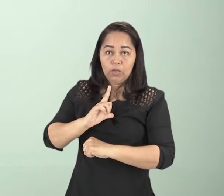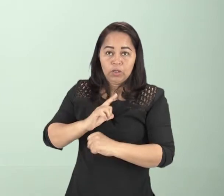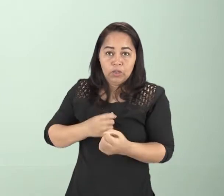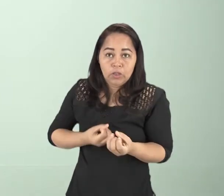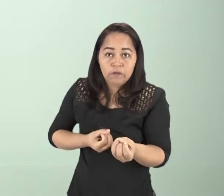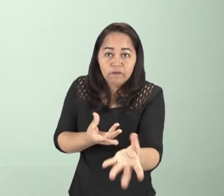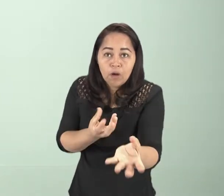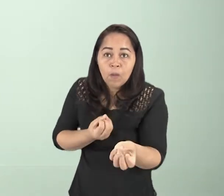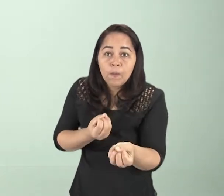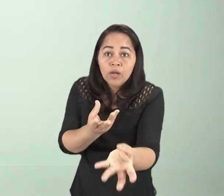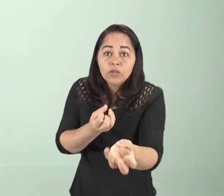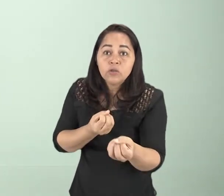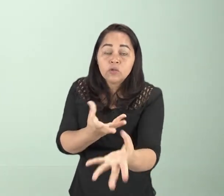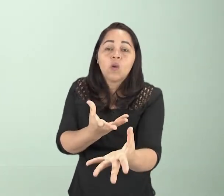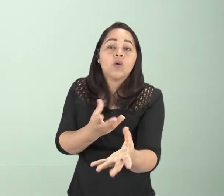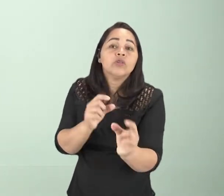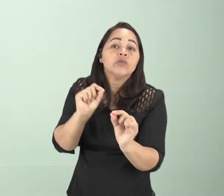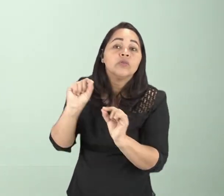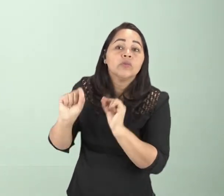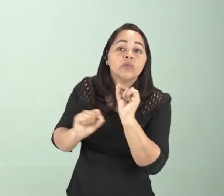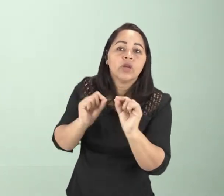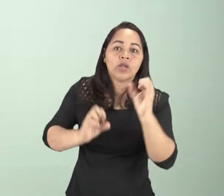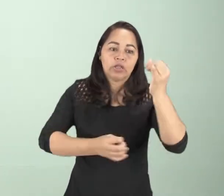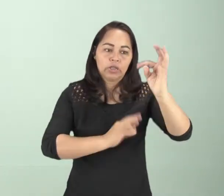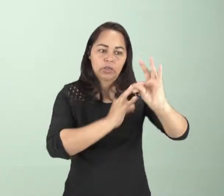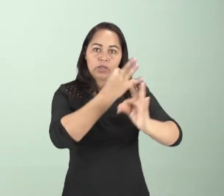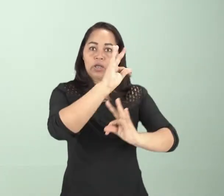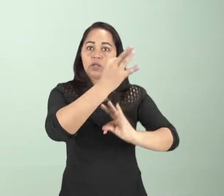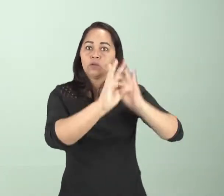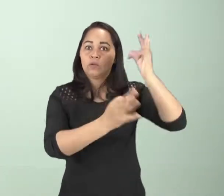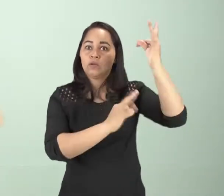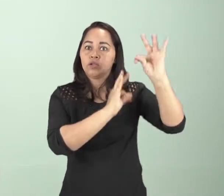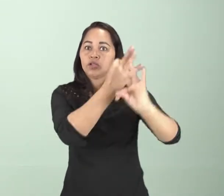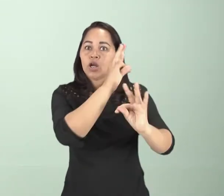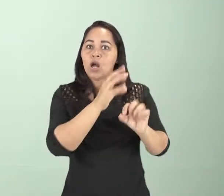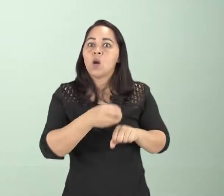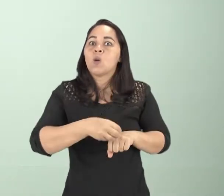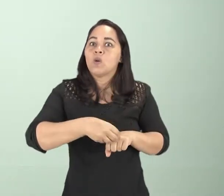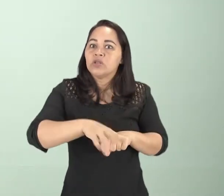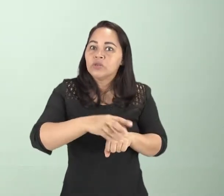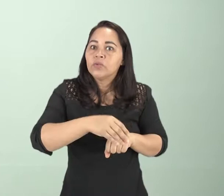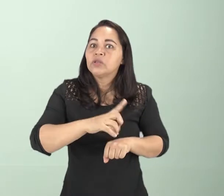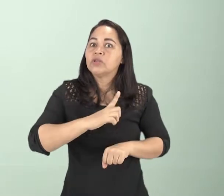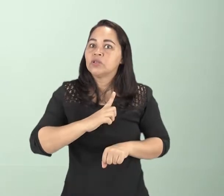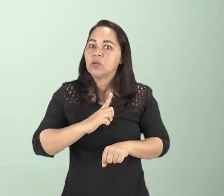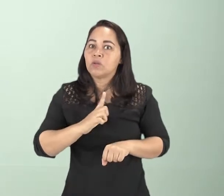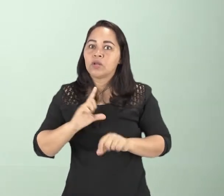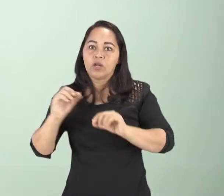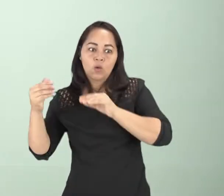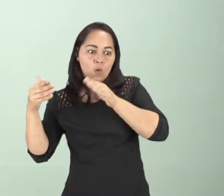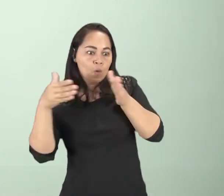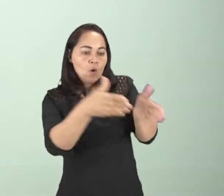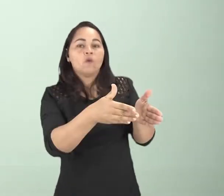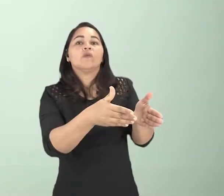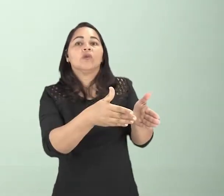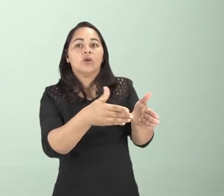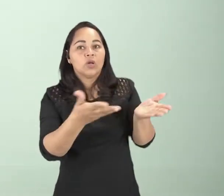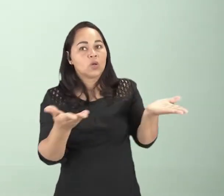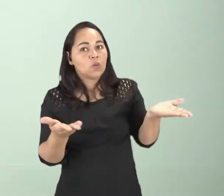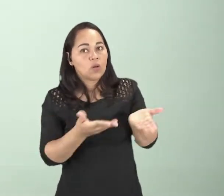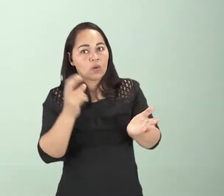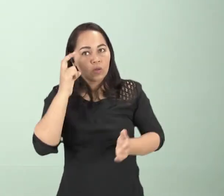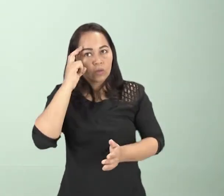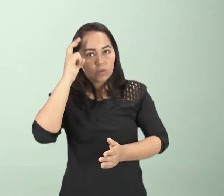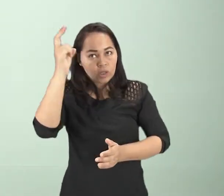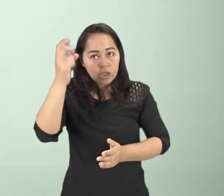informações, que têm acesso à tecnologia, conhecimento sobre tecnologia, estão se destacando. Então, a intelectualidade vem se